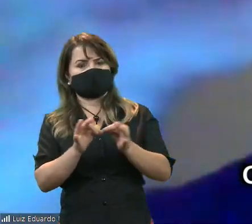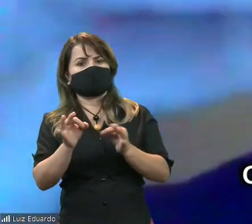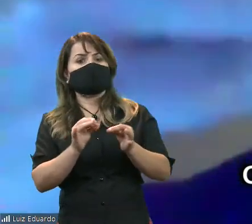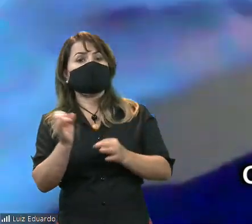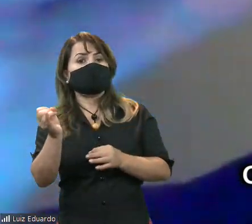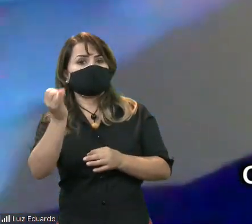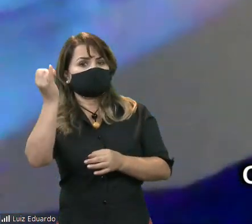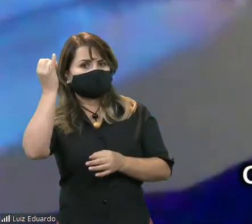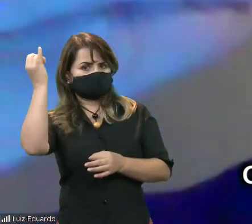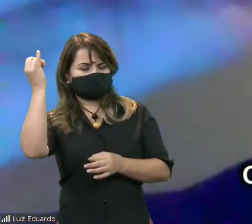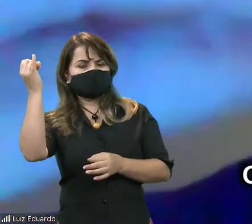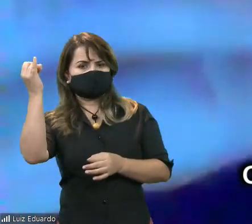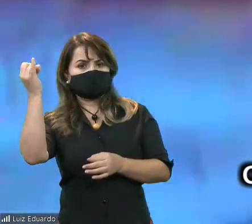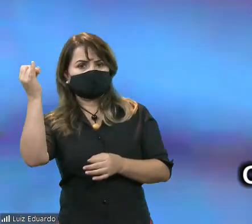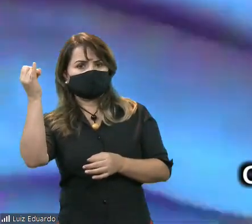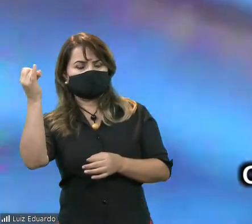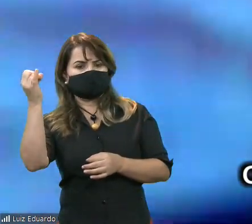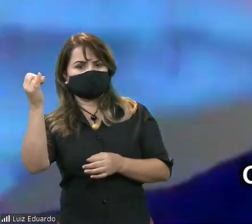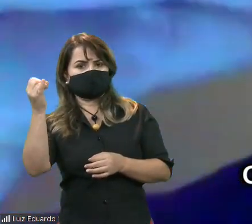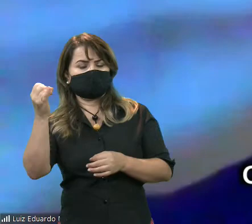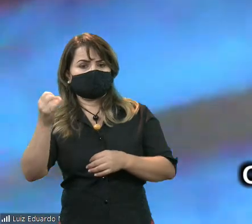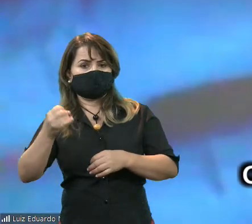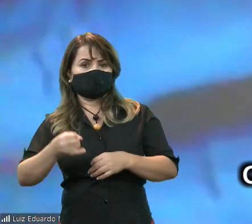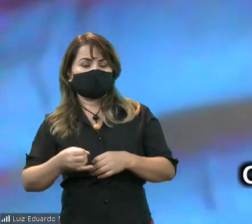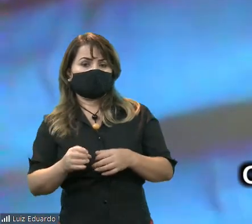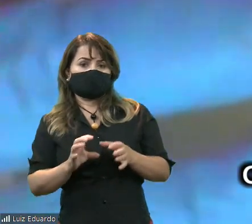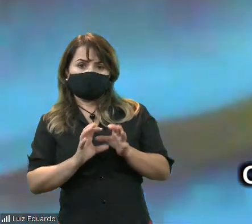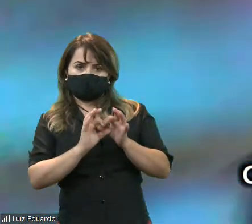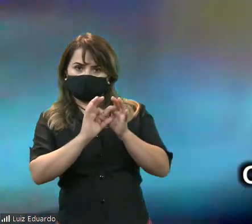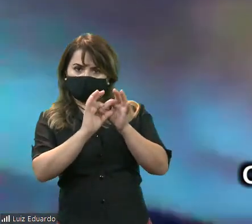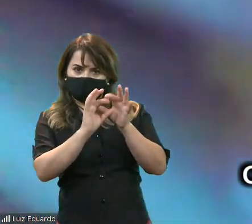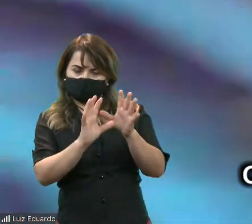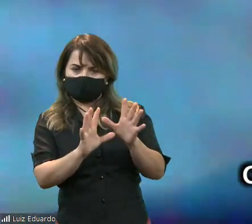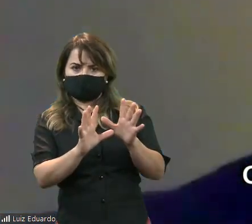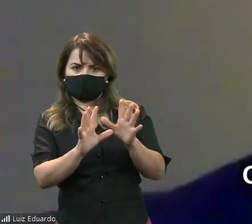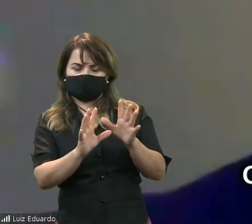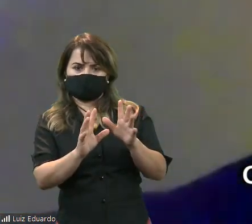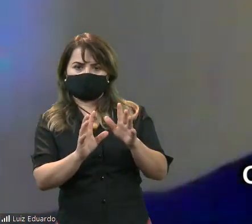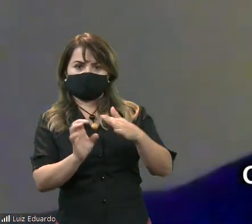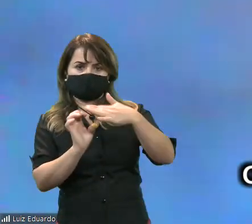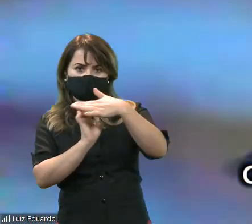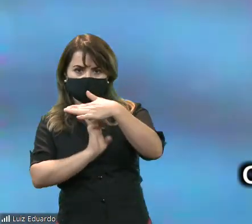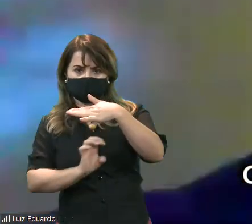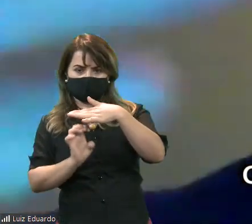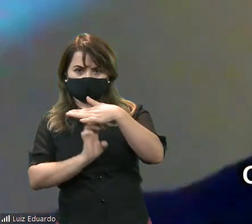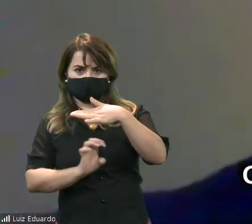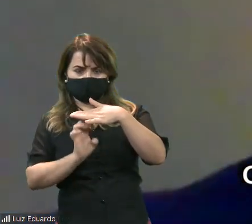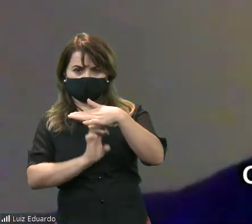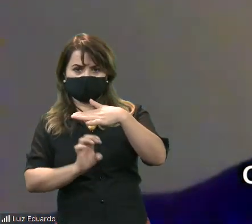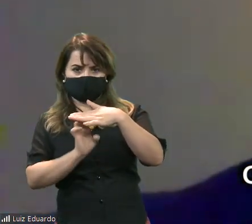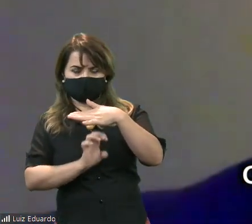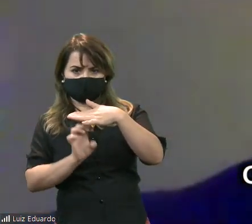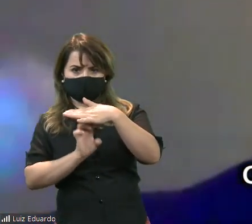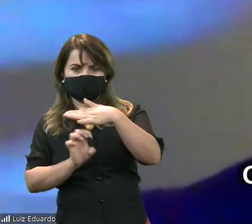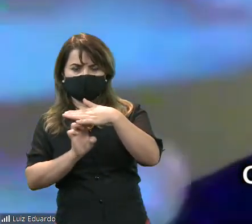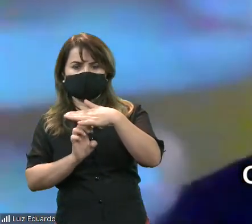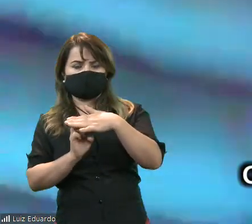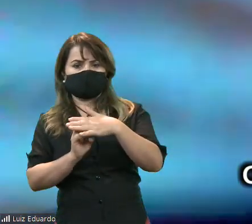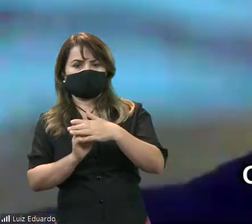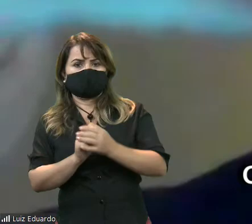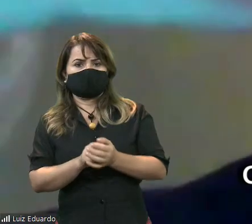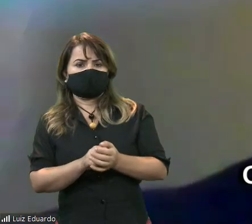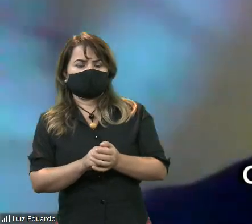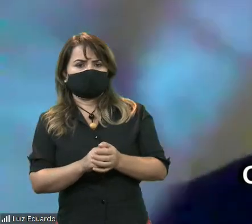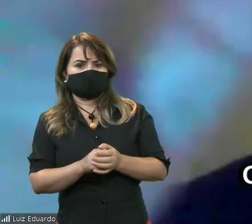que permite que essas concessionárias, tanto ela como no passado a ALL, eles não